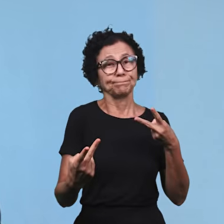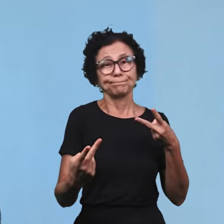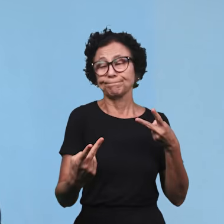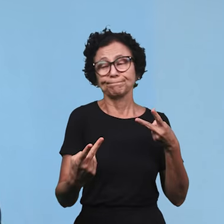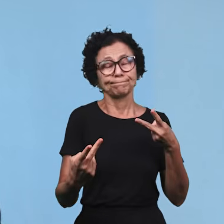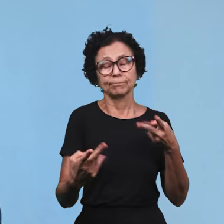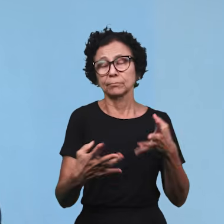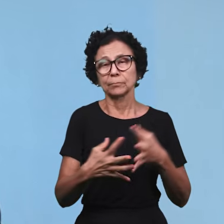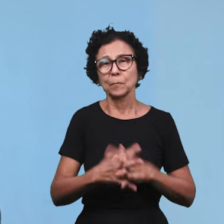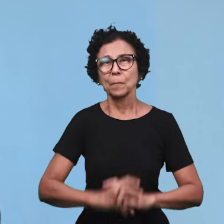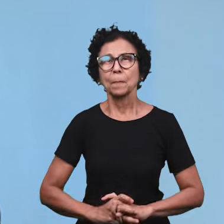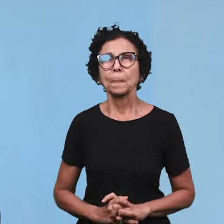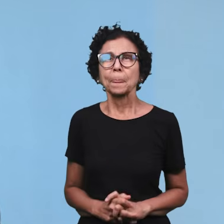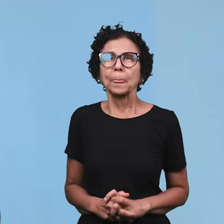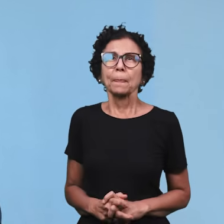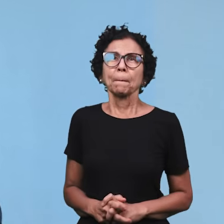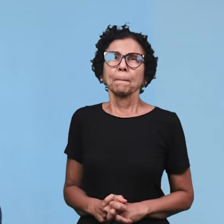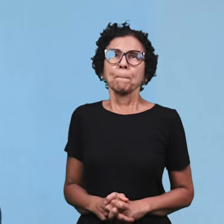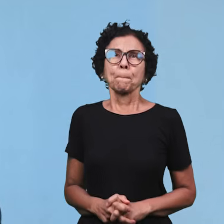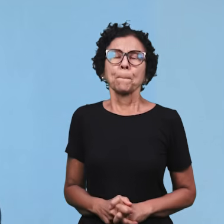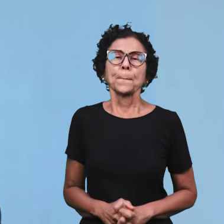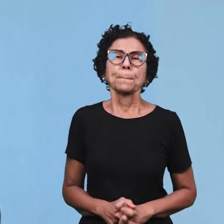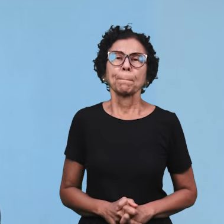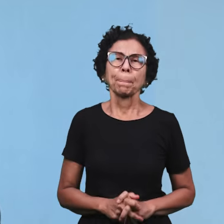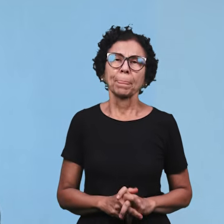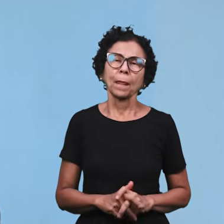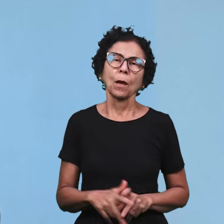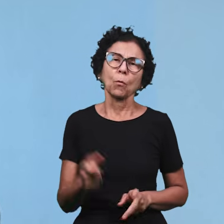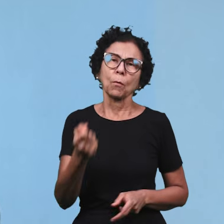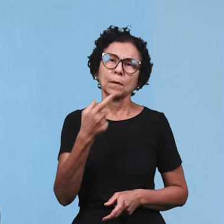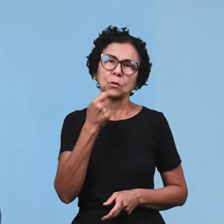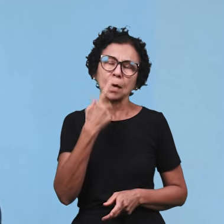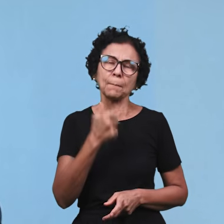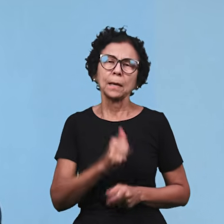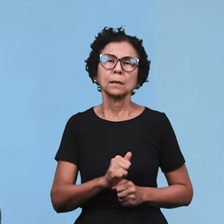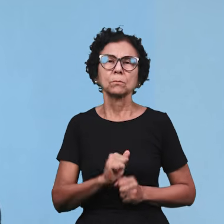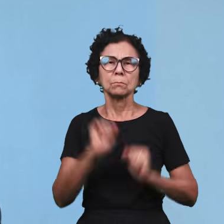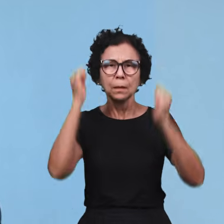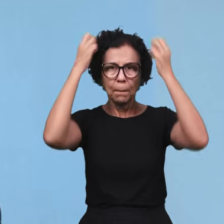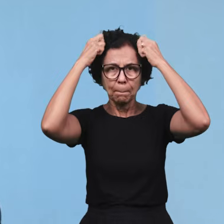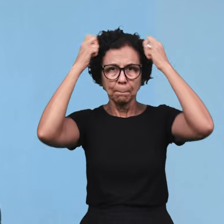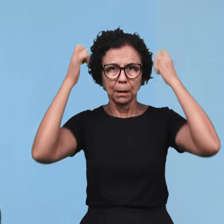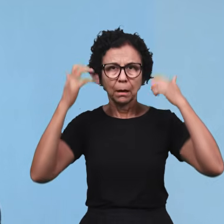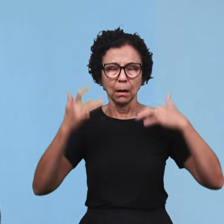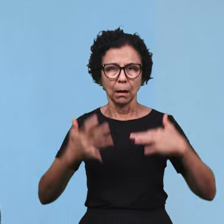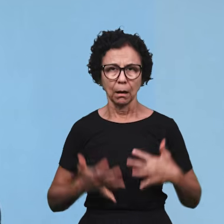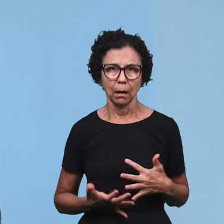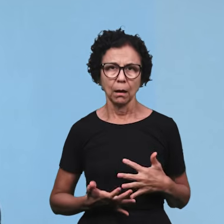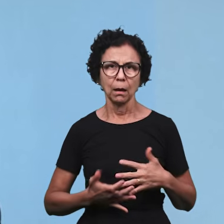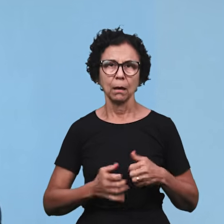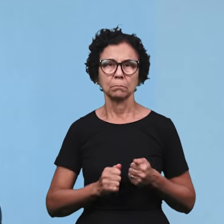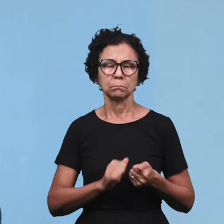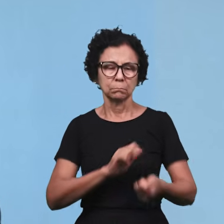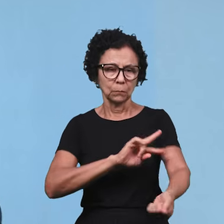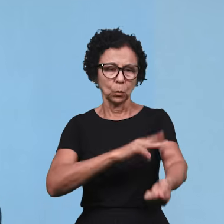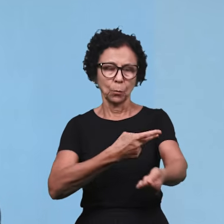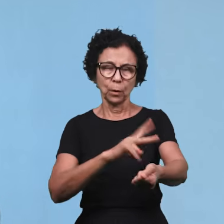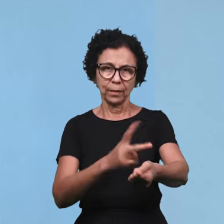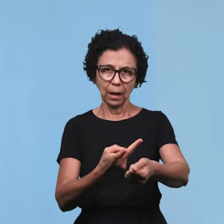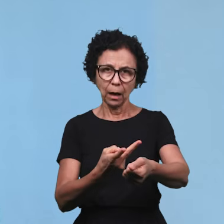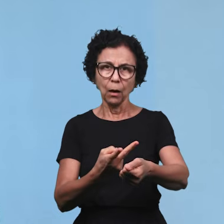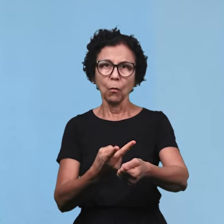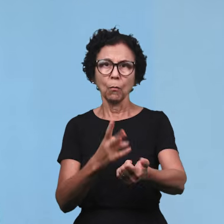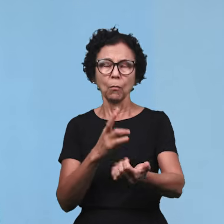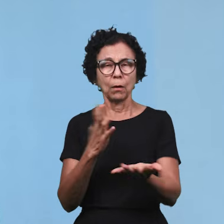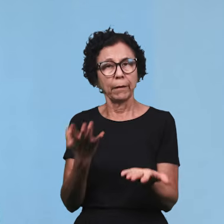veja bem, existem excelentes medicações que vão bloquear esses fatores hormonais aí. Quanto à genética, um exemplo